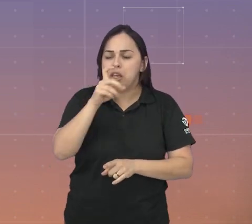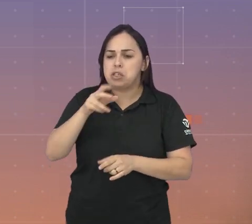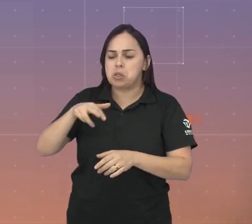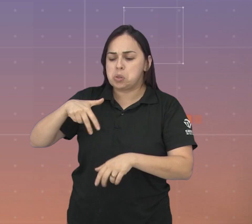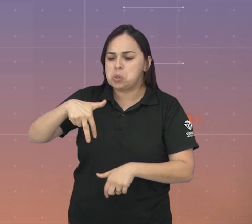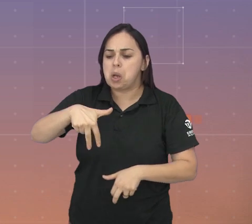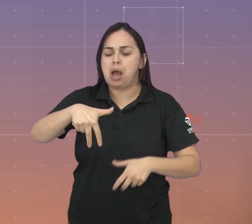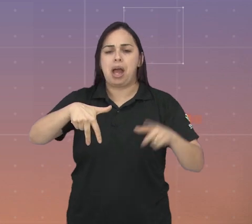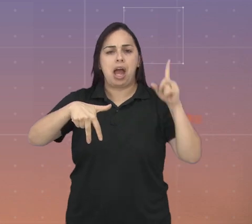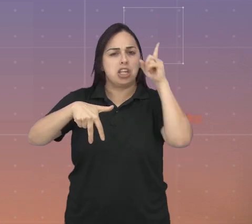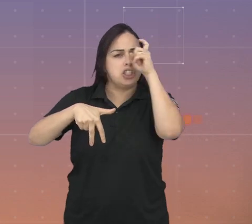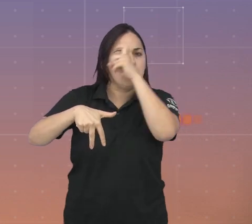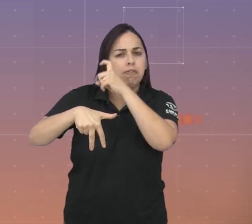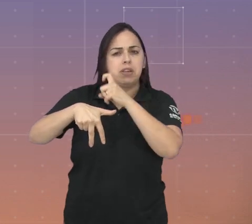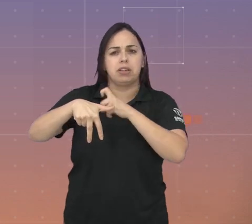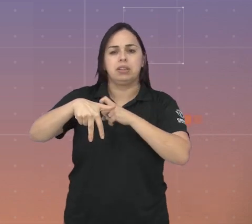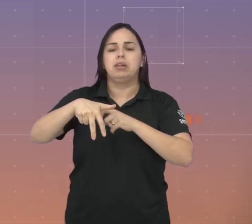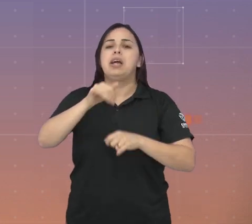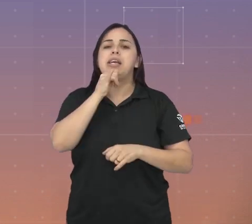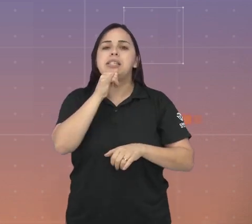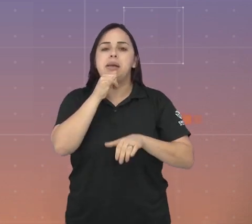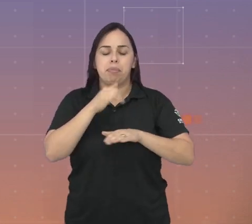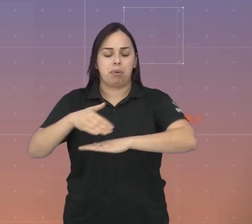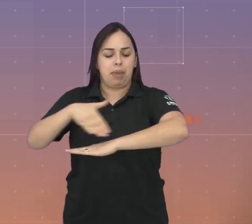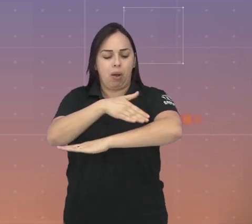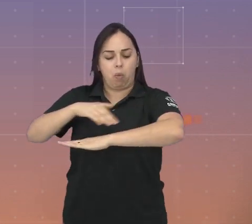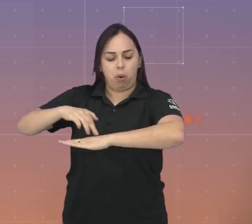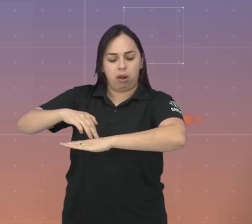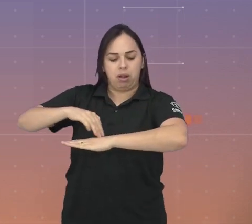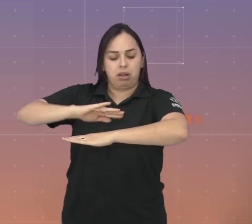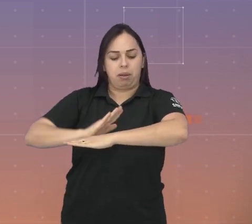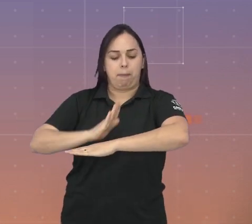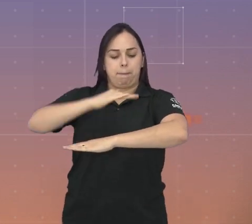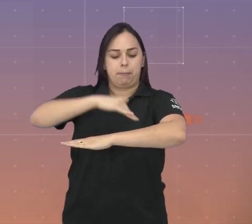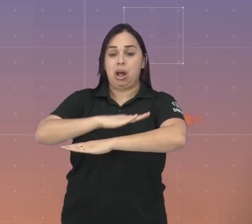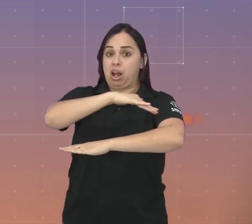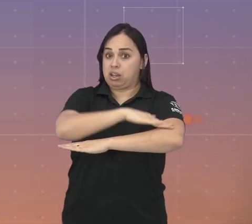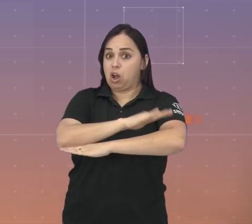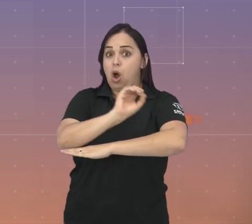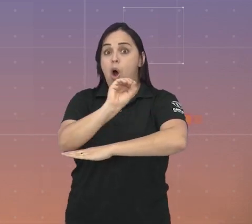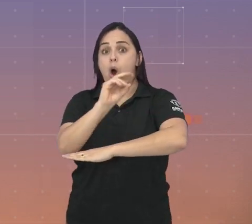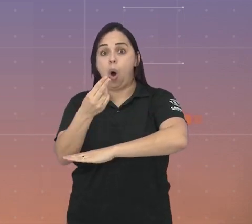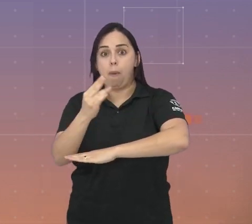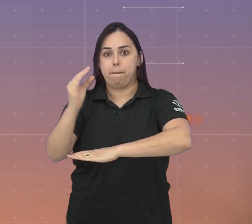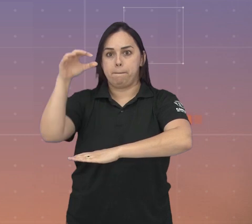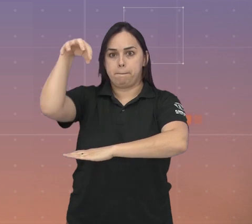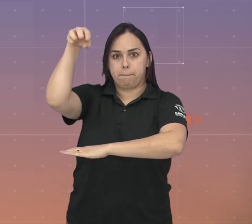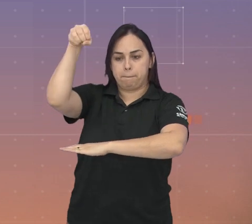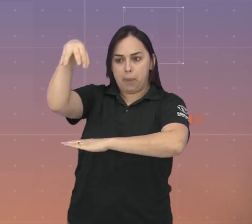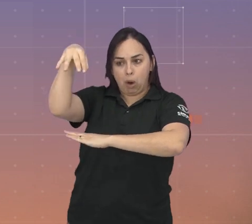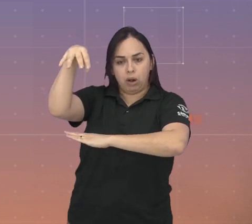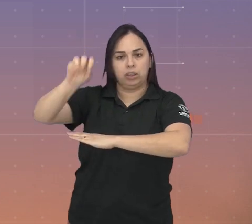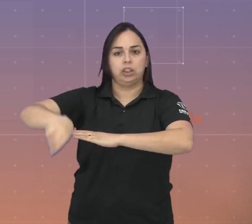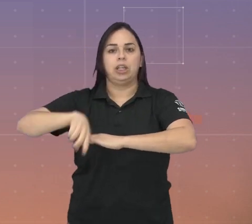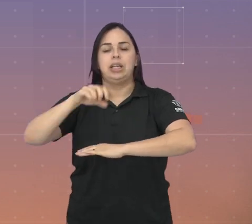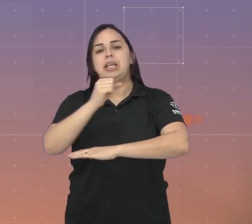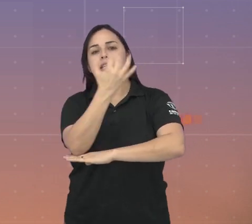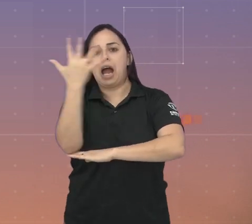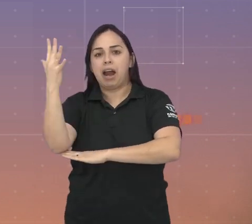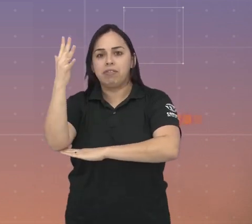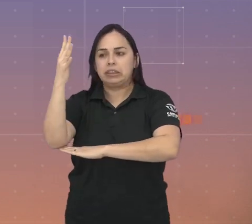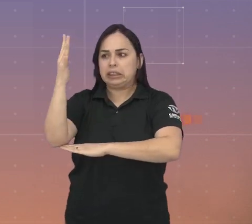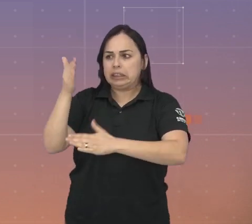dificultam a locomoção dos PCDs, como os desníveis nas ruas e calçadas ou postes e árvores que bloqueiem o